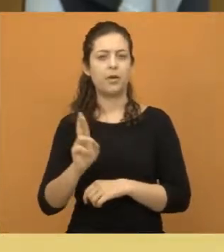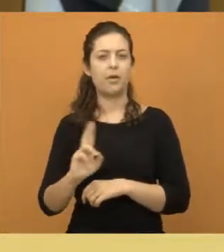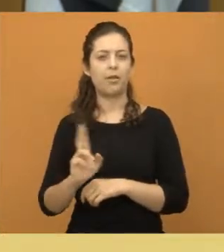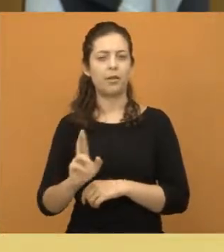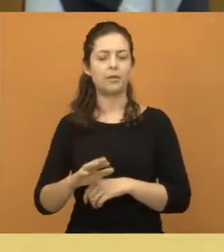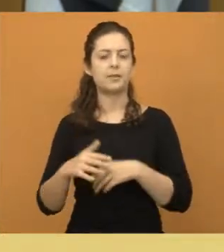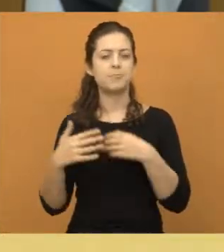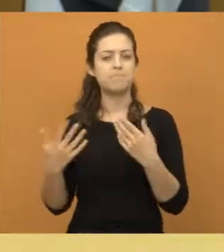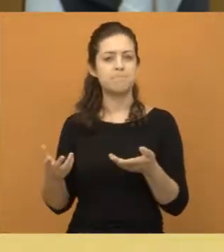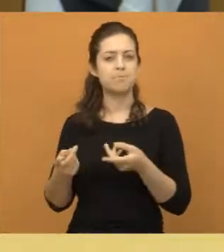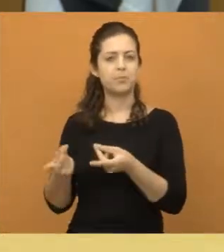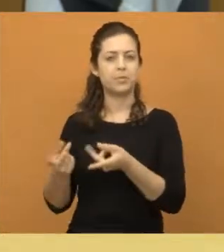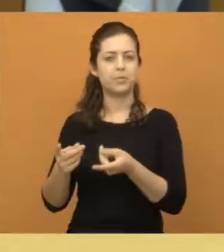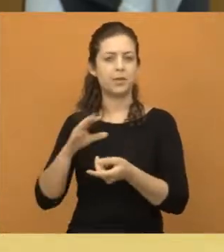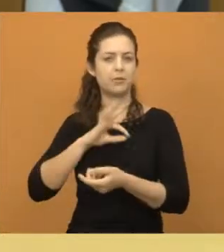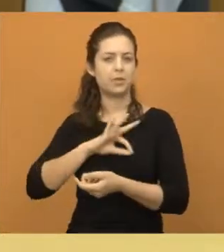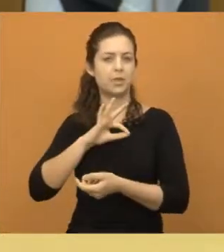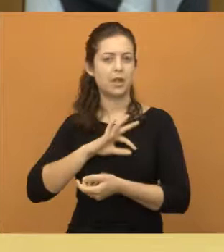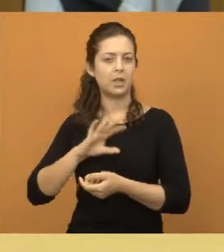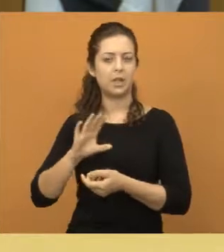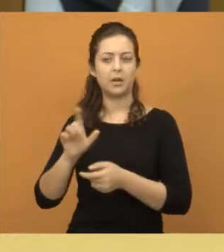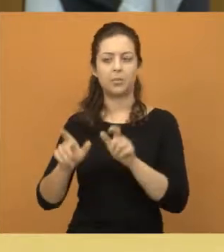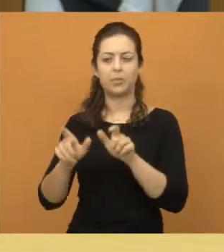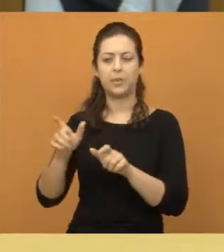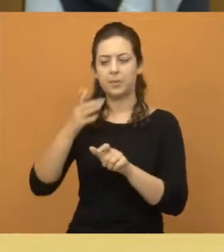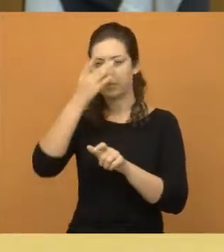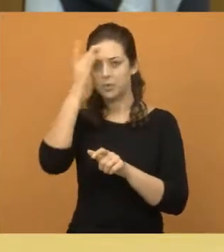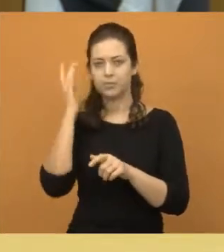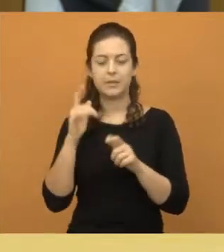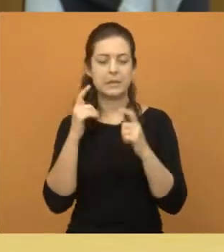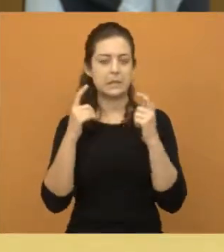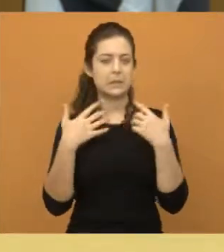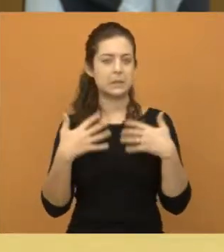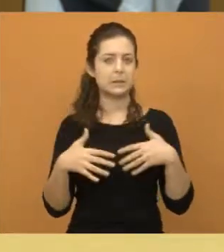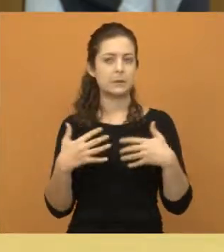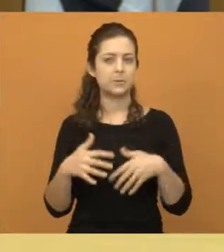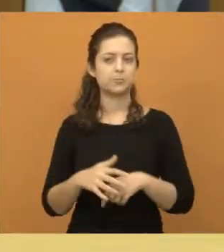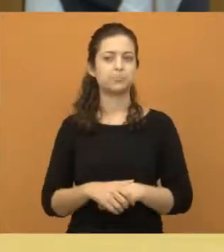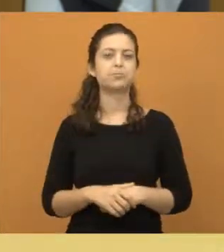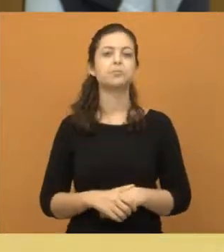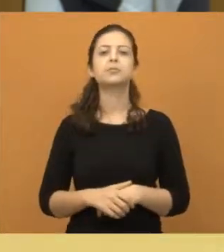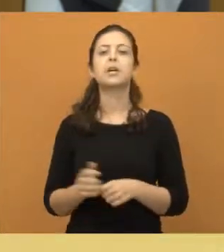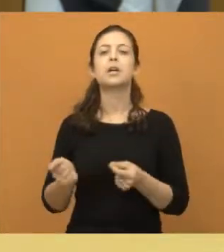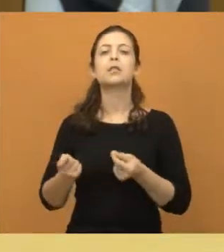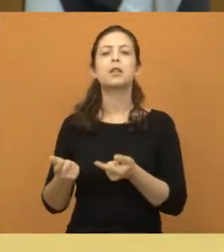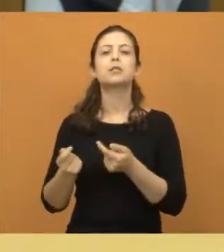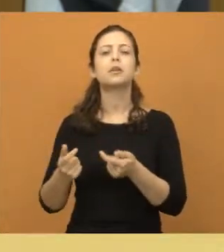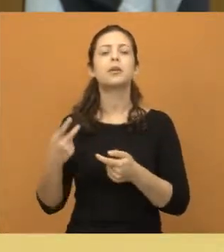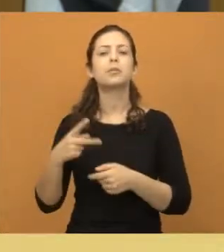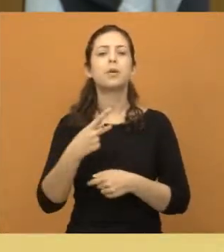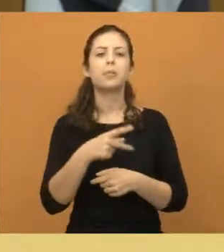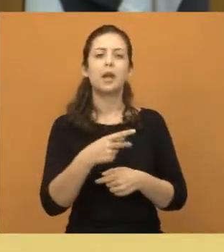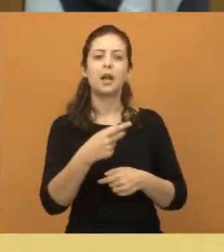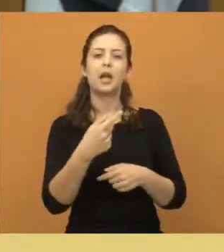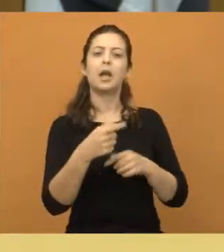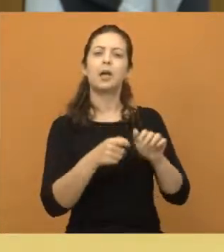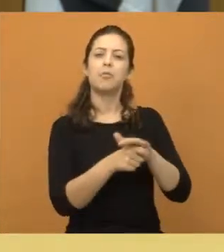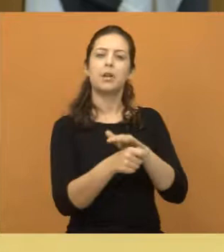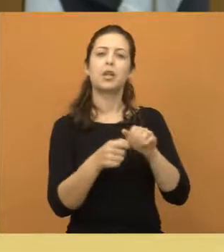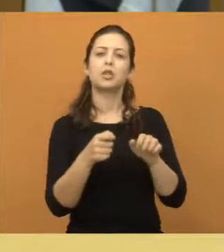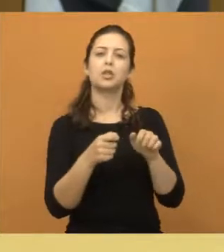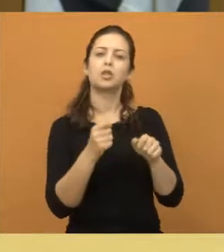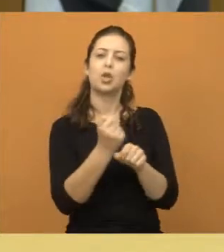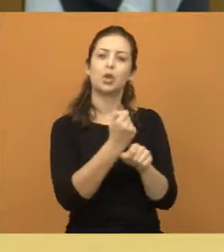foi a despesa com pessoal. Aí isso que me preocupa. As despesas de capital